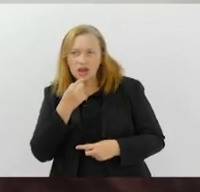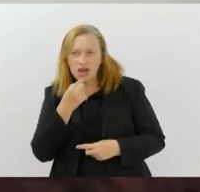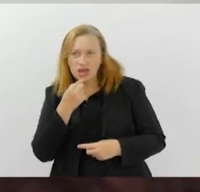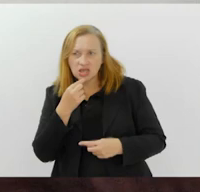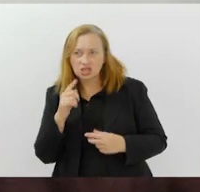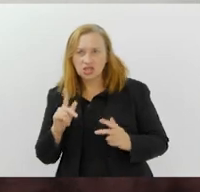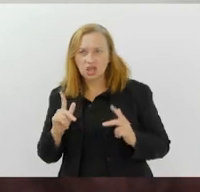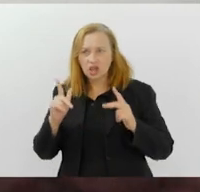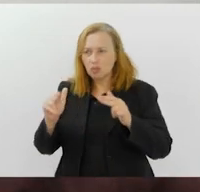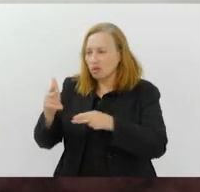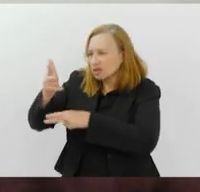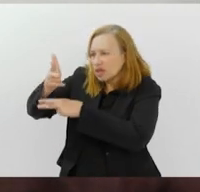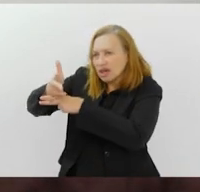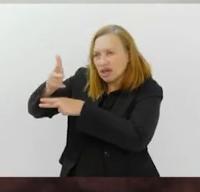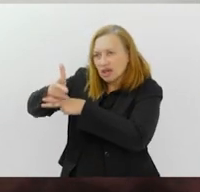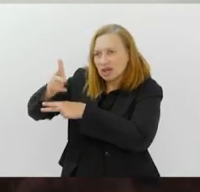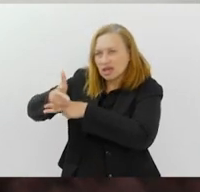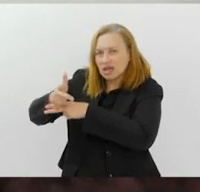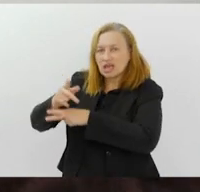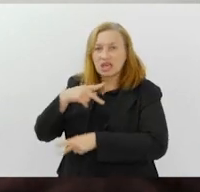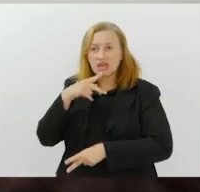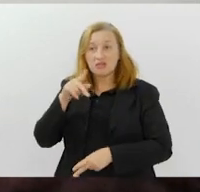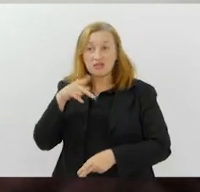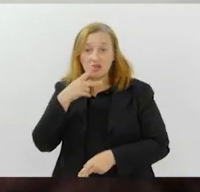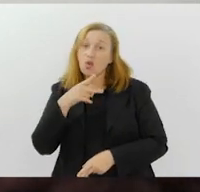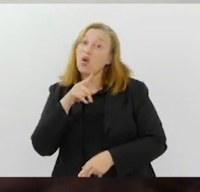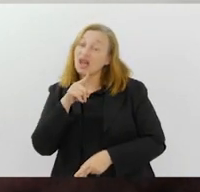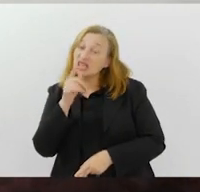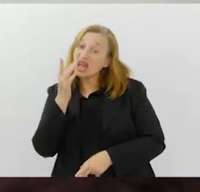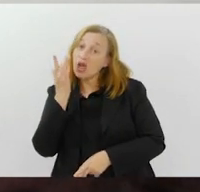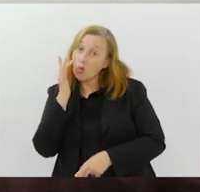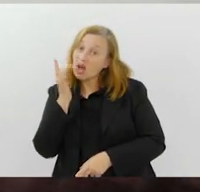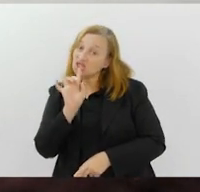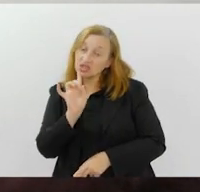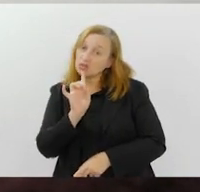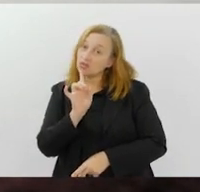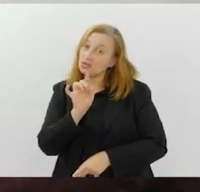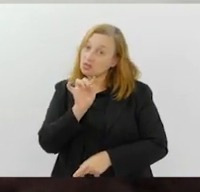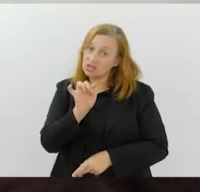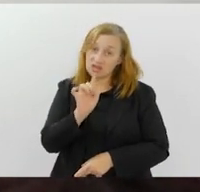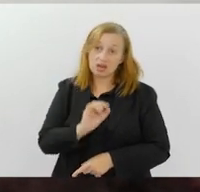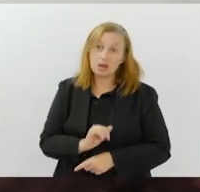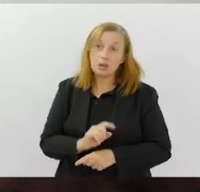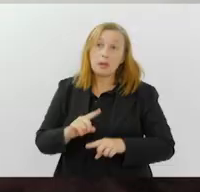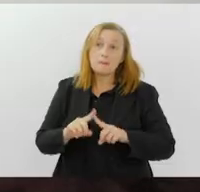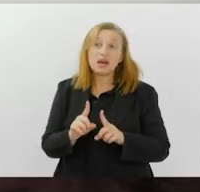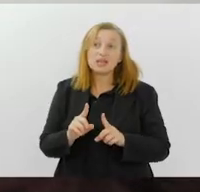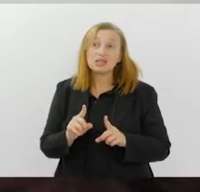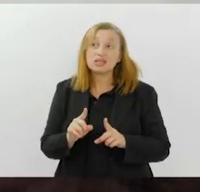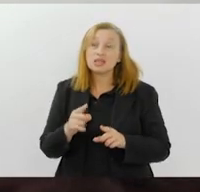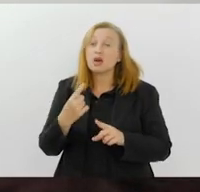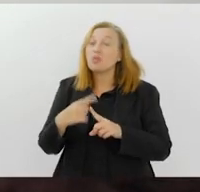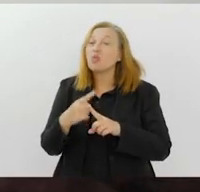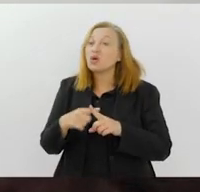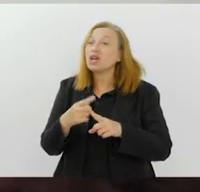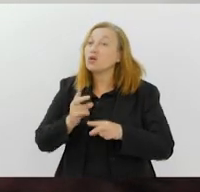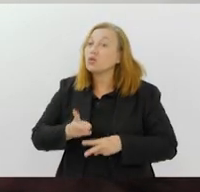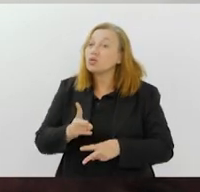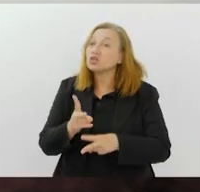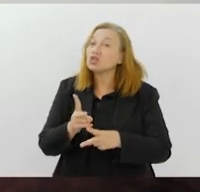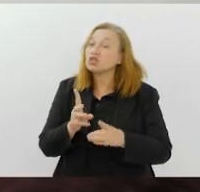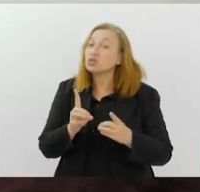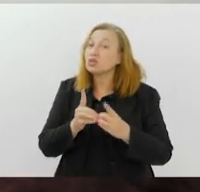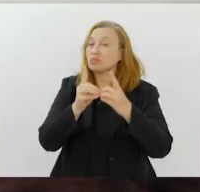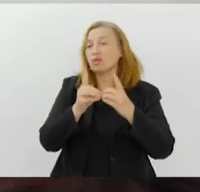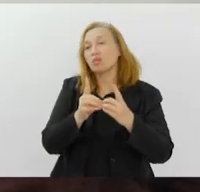imagem da câmera e ele disse a gente até viu que não é você o que faz ele me abordar e passar por esse